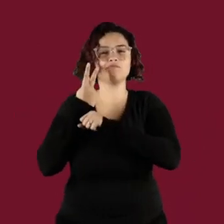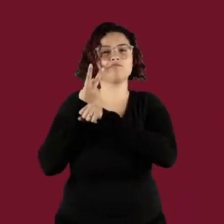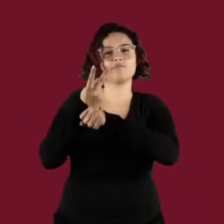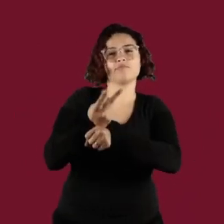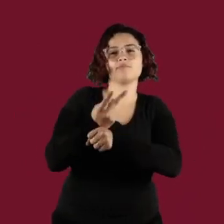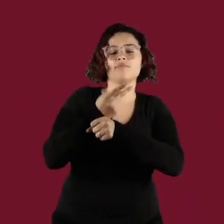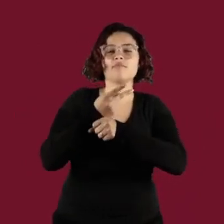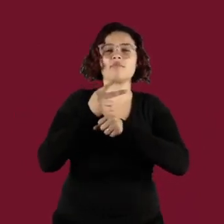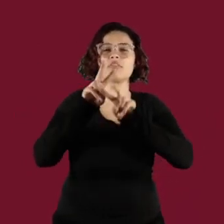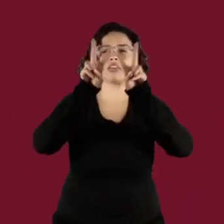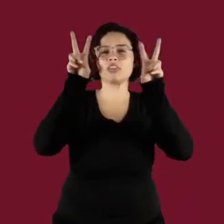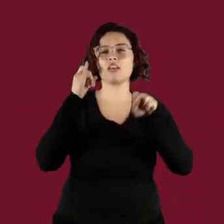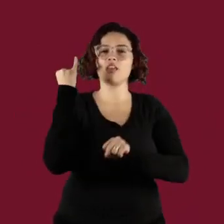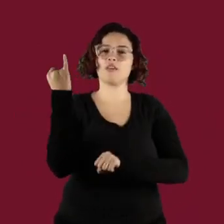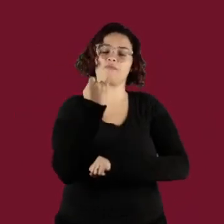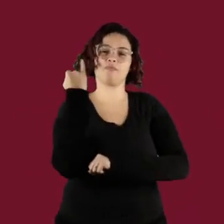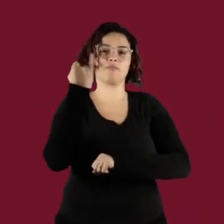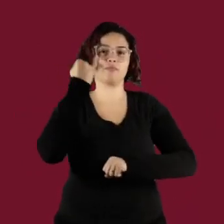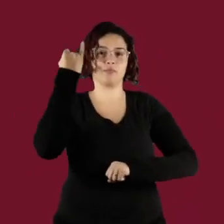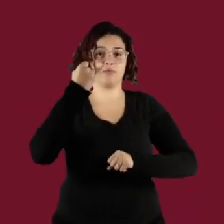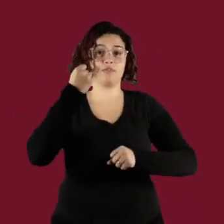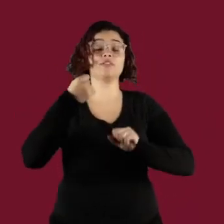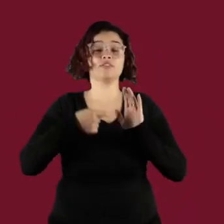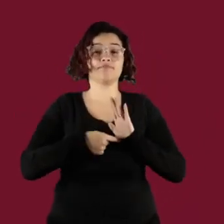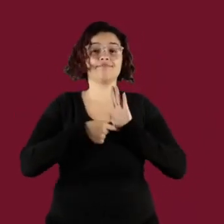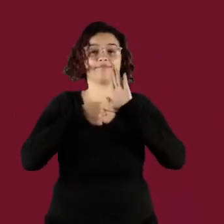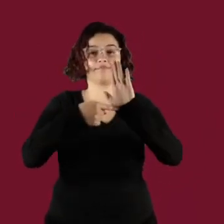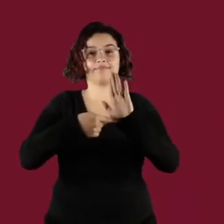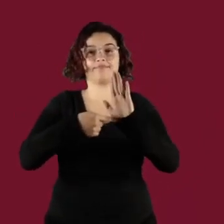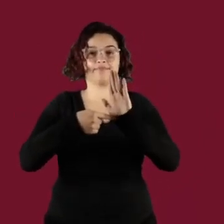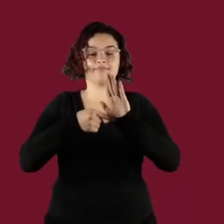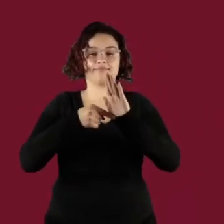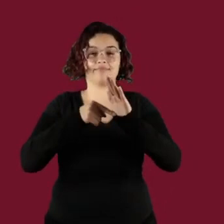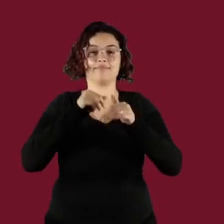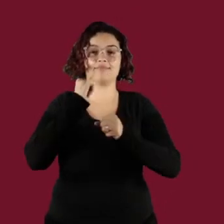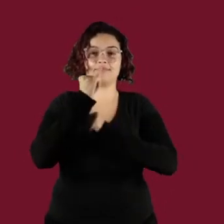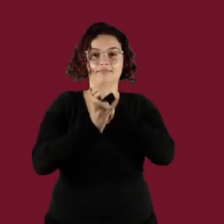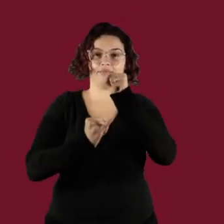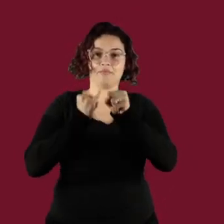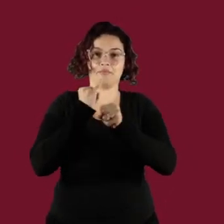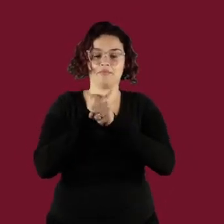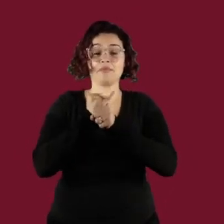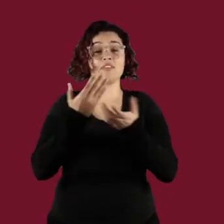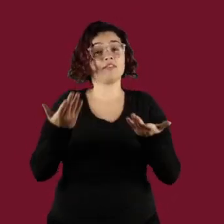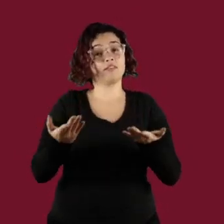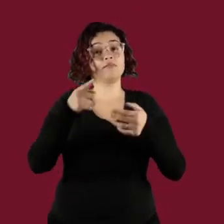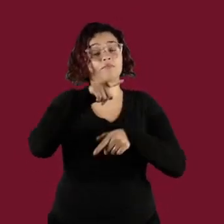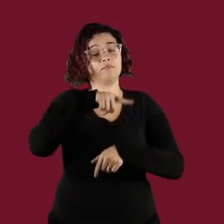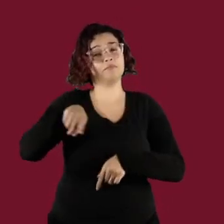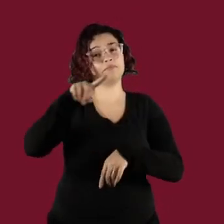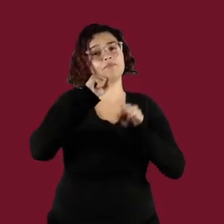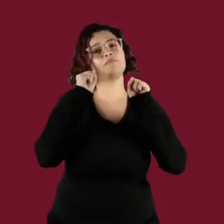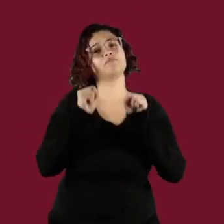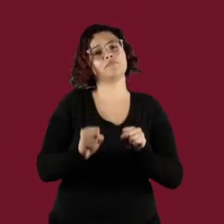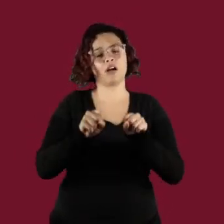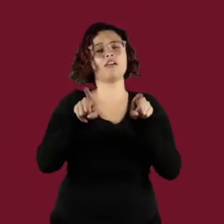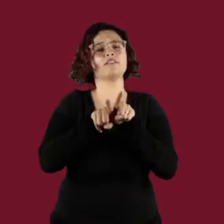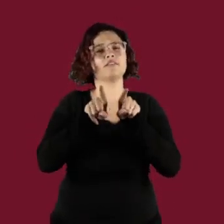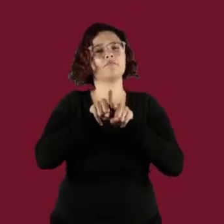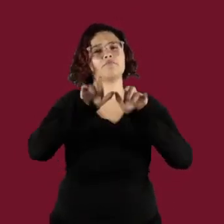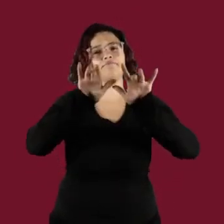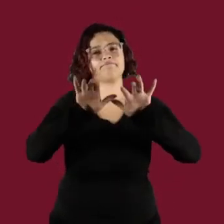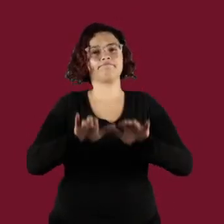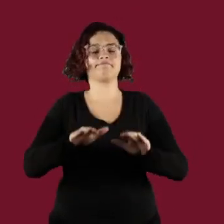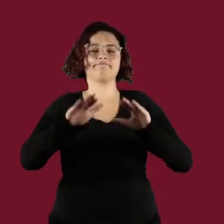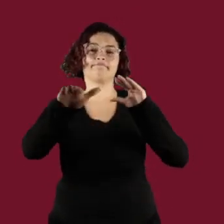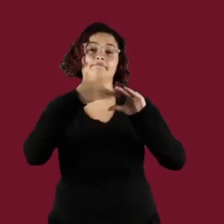temas relevantes para as nossas ações online. O público também está convidado a fazer suas perguntas através do chat e elas serão